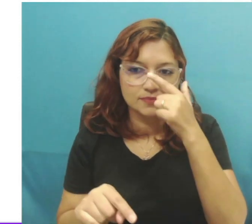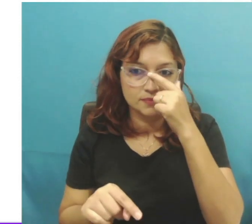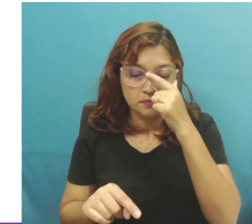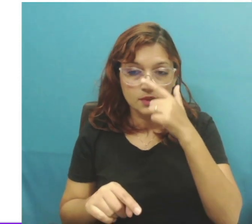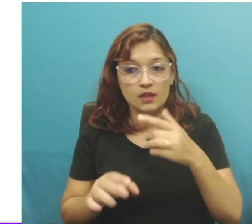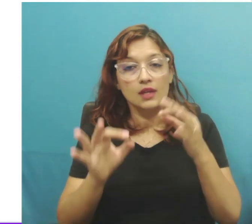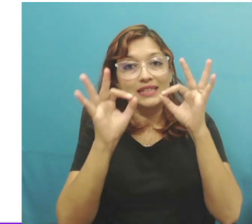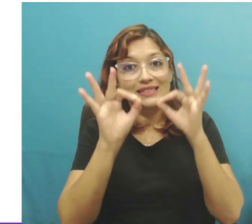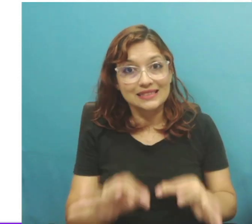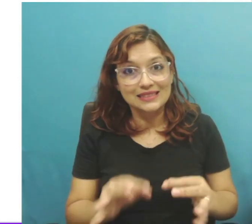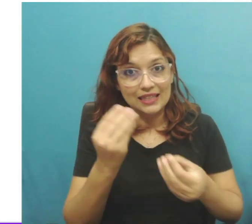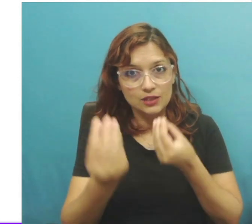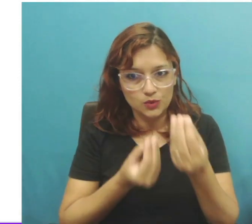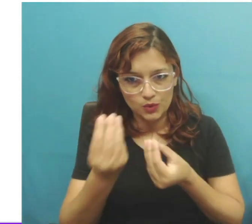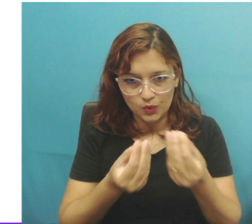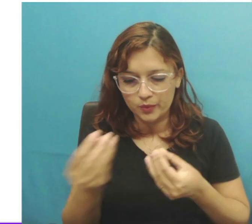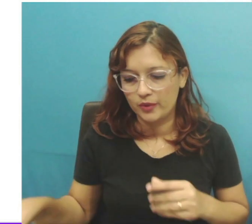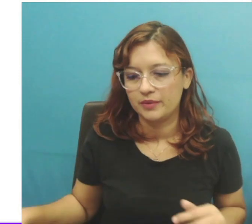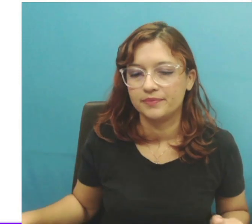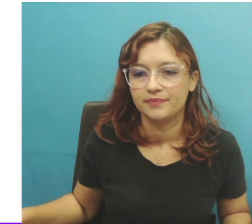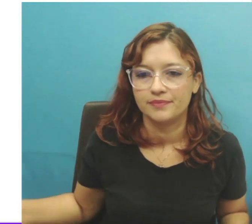Não é assim que a gente fala.